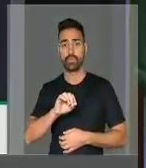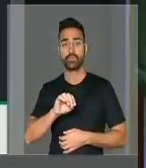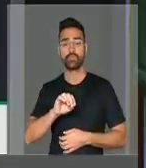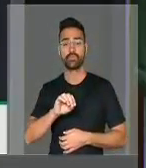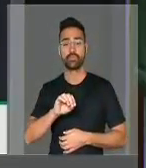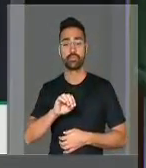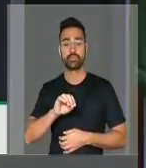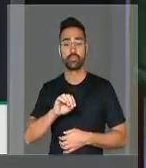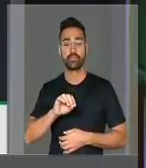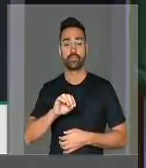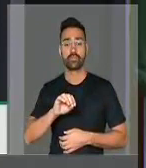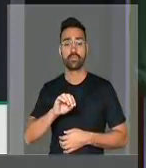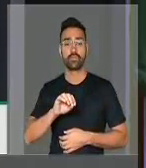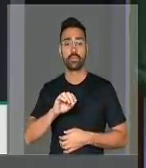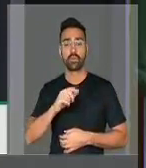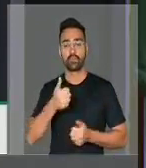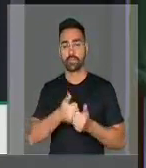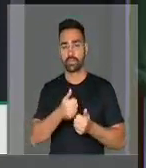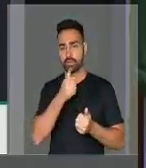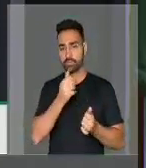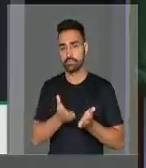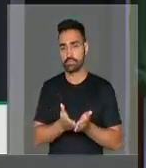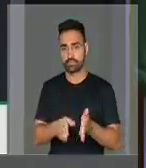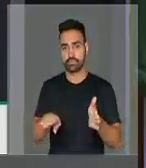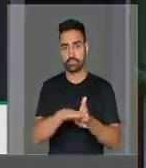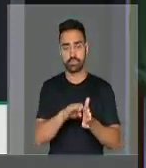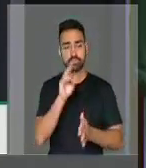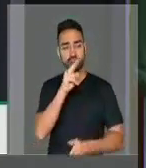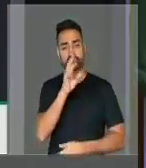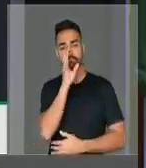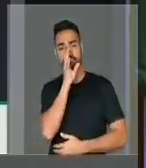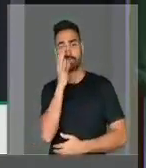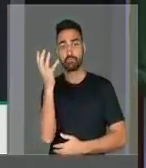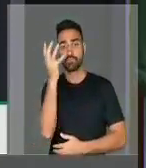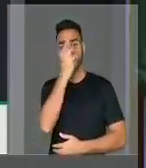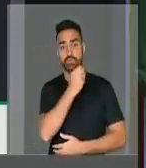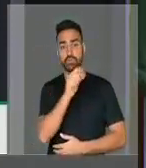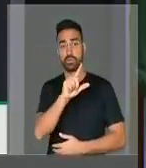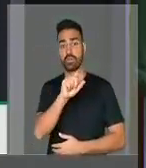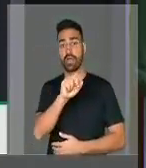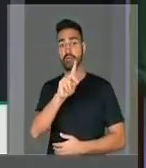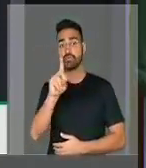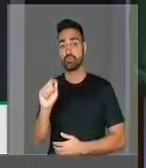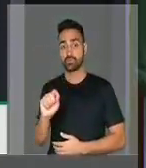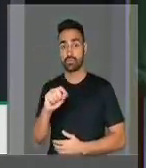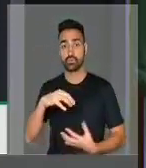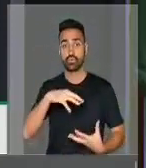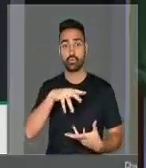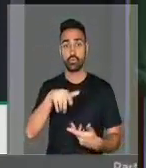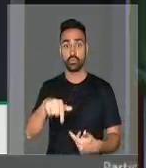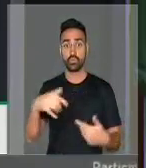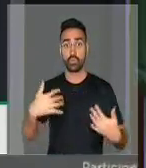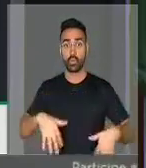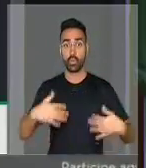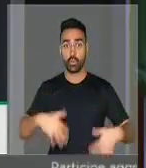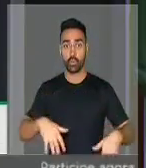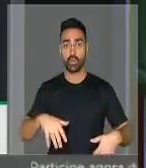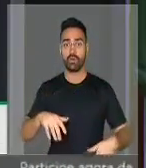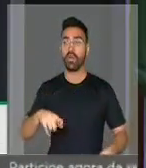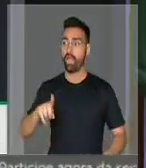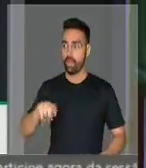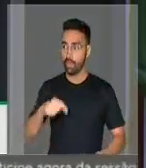da Utopia, no Cais do Porto, muito bonita, sobre os 10 dias que abalaram o mundo. É uma exigência